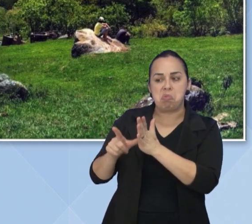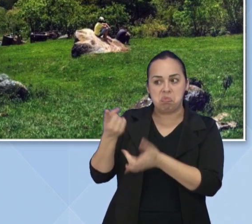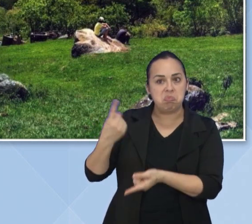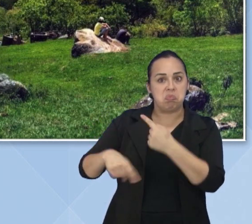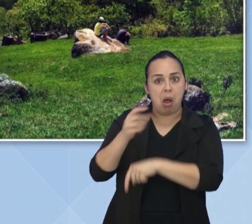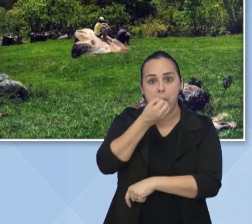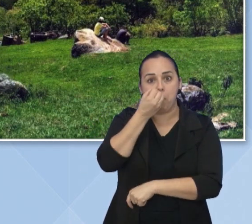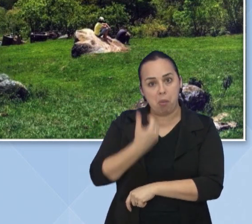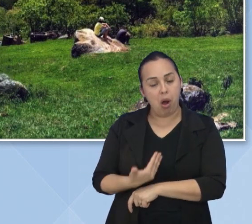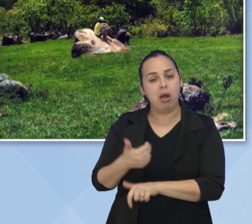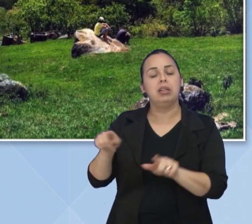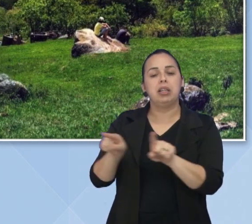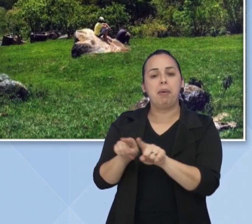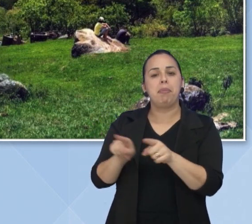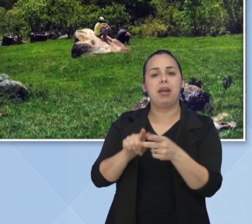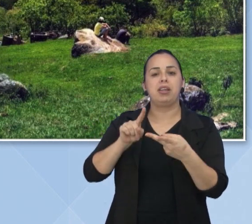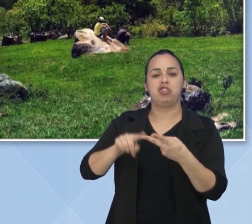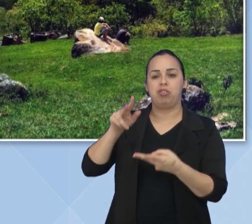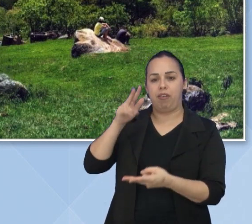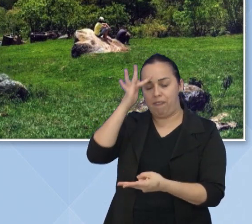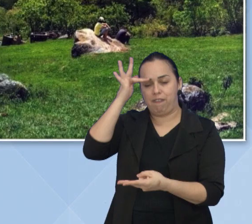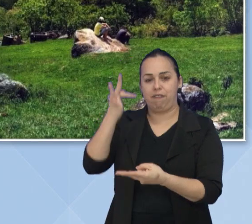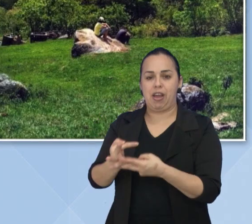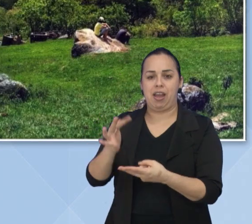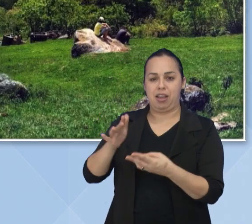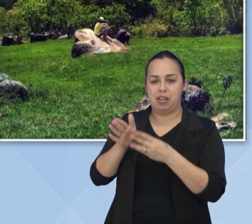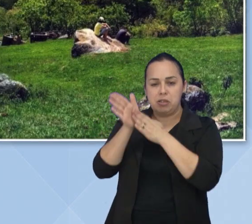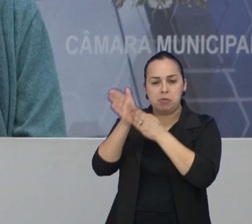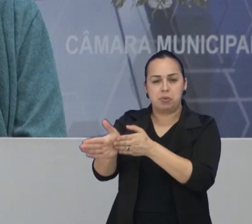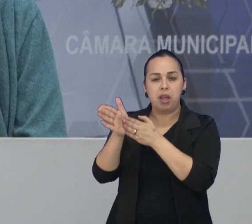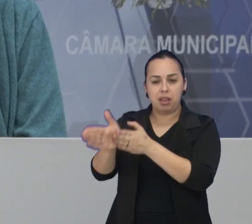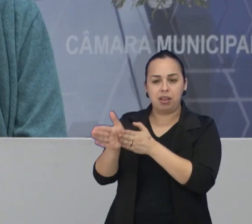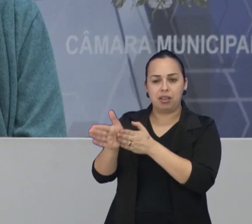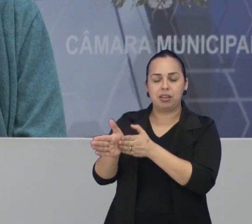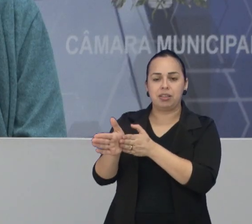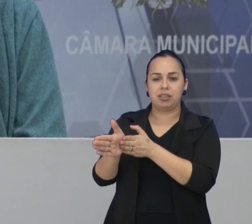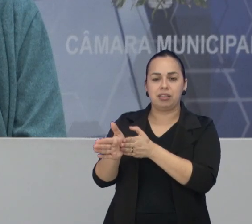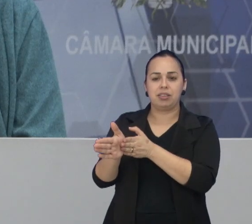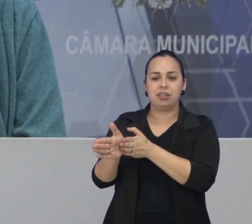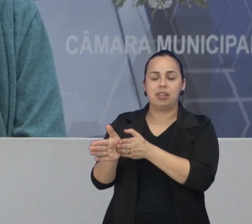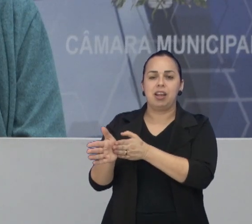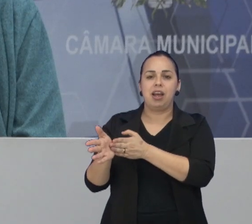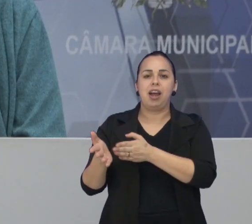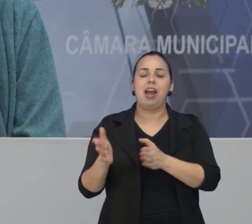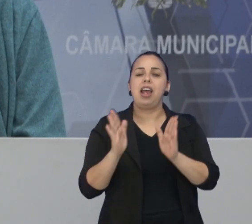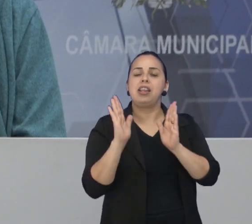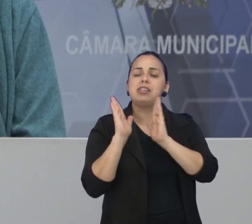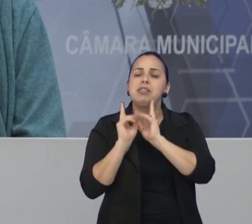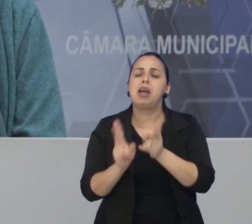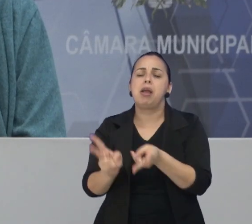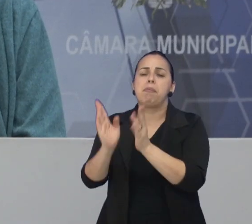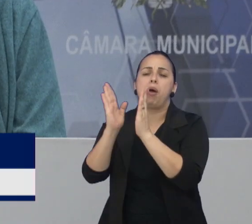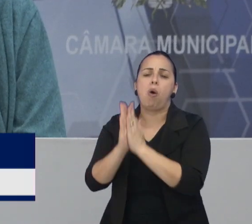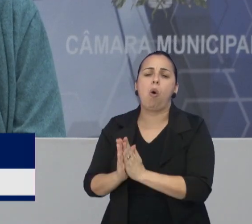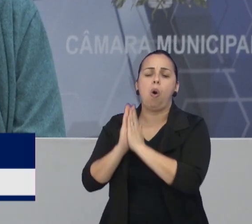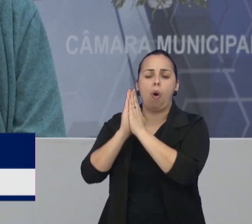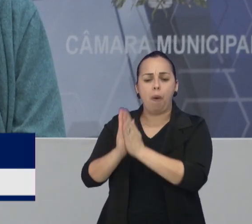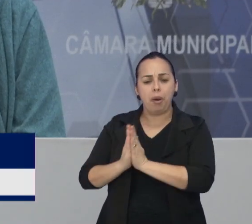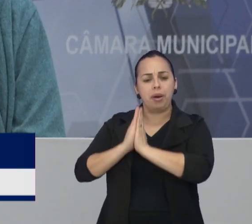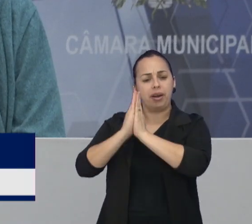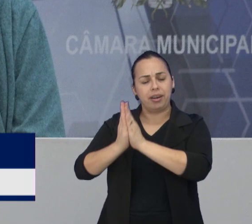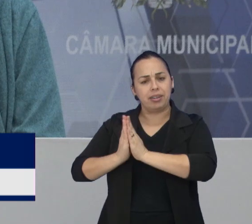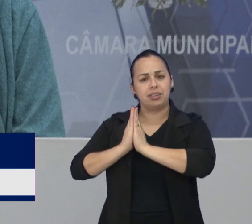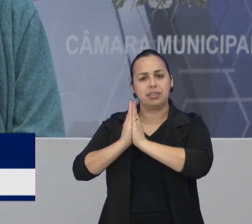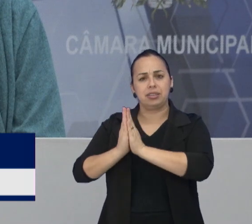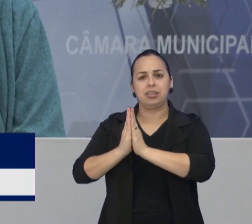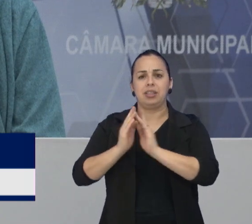bem-sucedido. Ele foi um homem de fé, um devoto, que nunca deixou de lado suas orações e sua devoção a